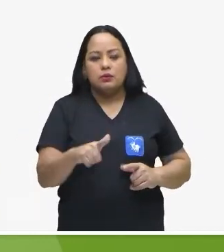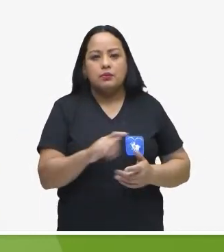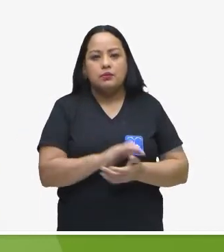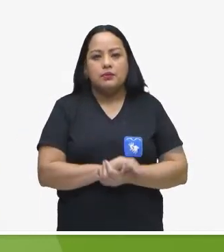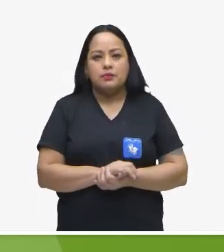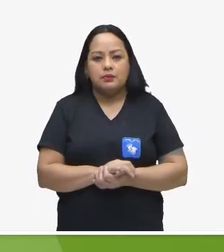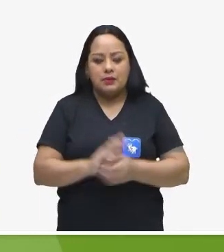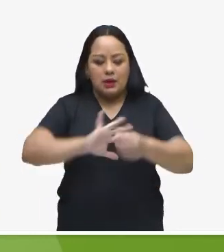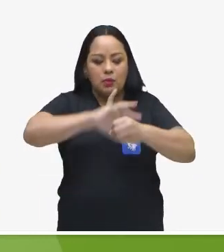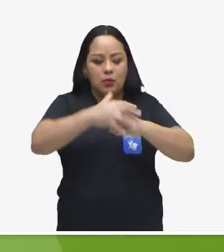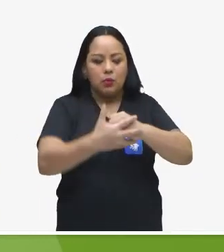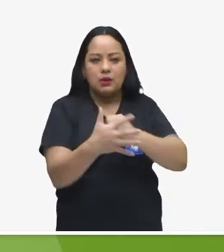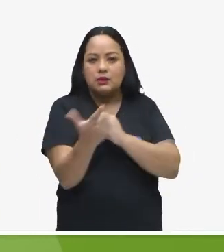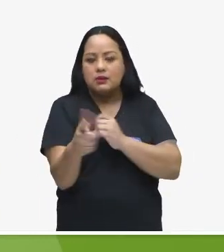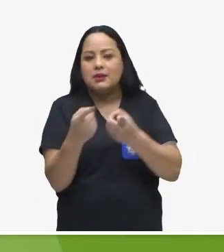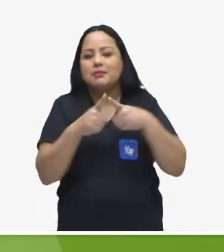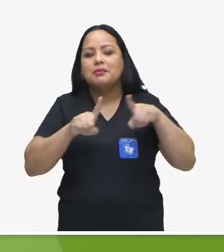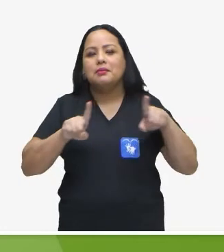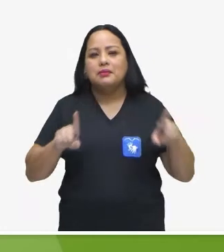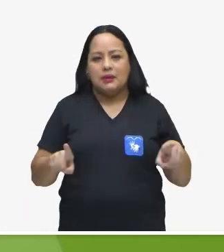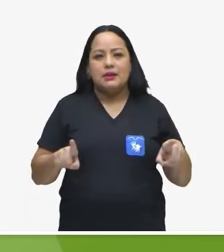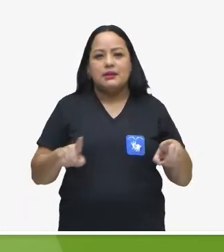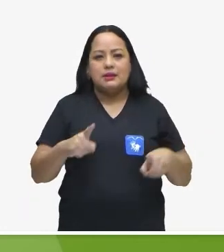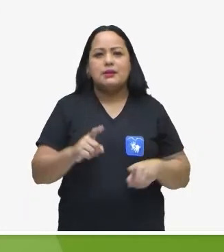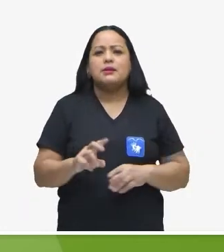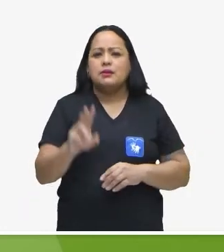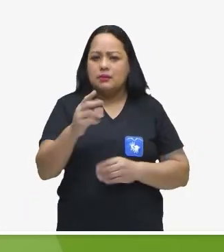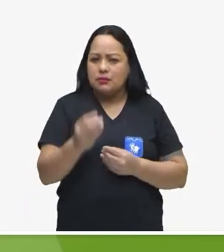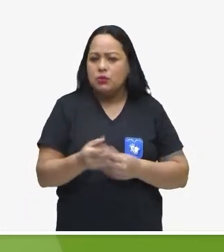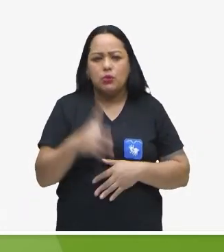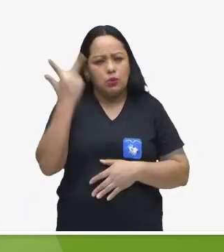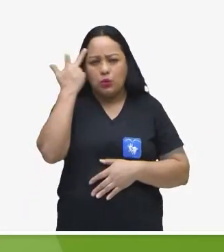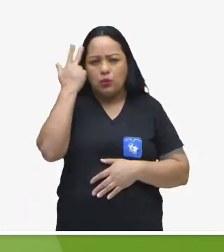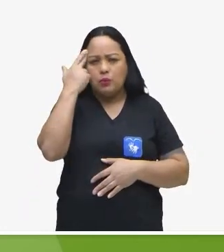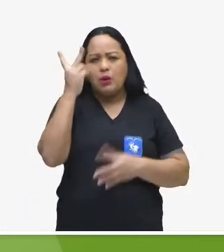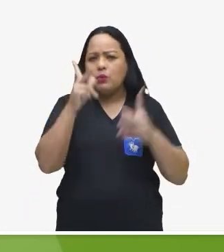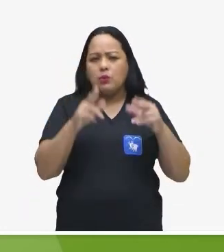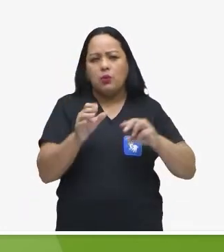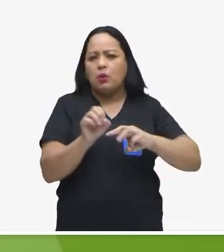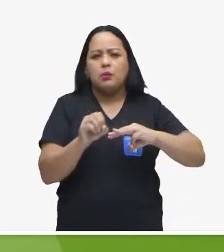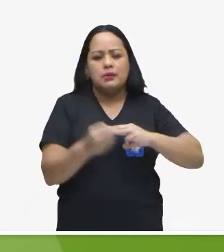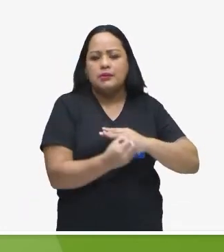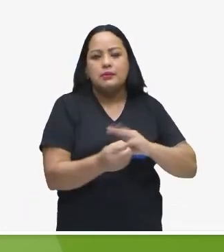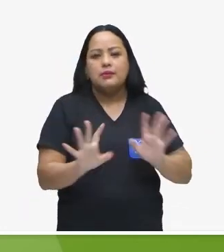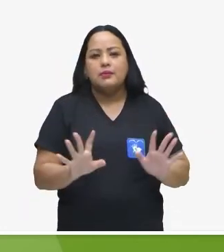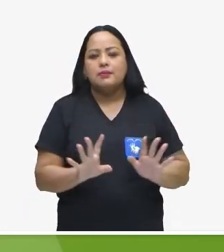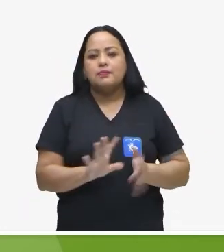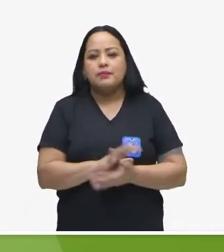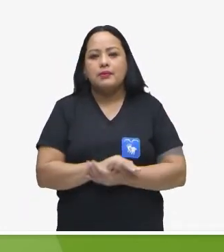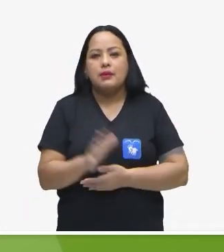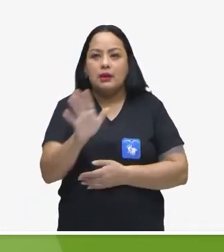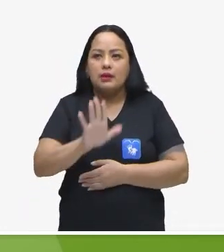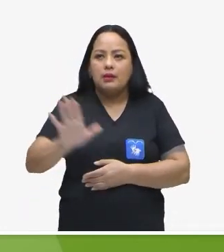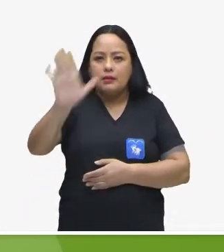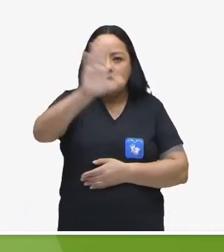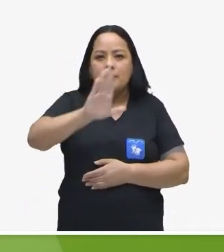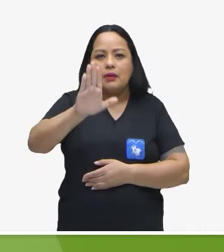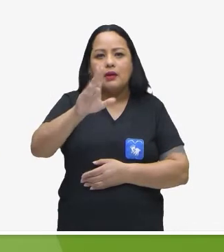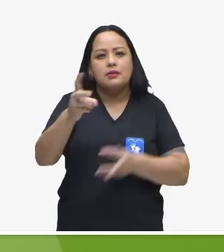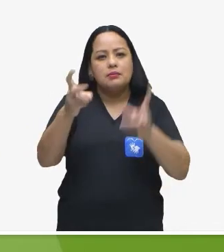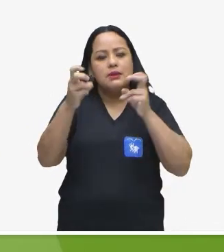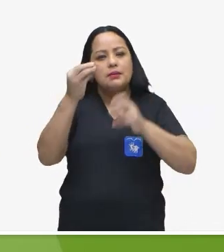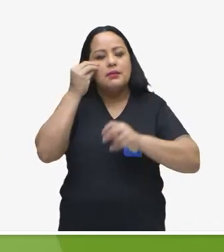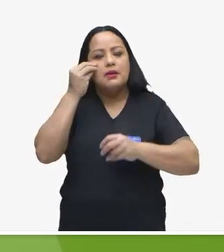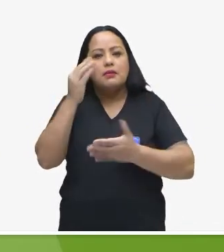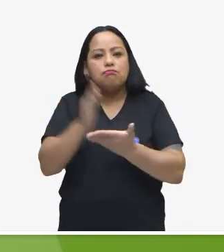por membranas, mas mesmo assim funcionam como uma célula, tá bom? E aí aqui na imagem a gente consegue observar